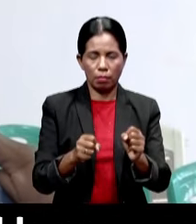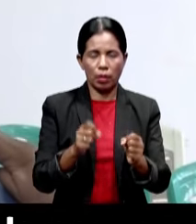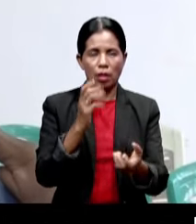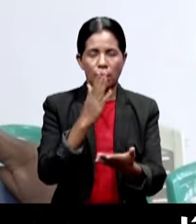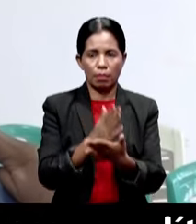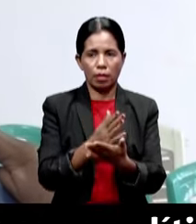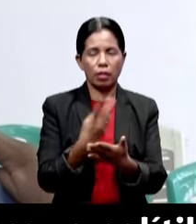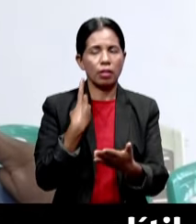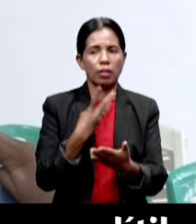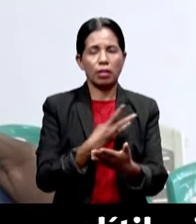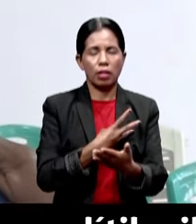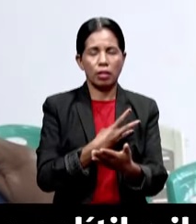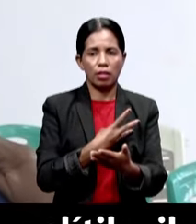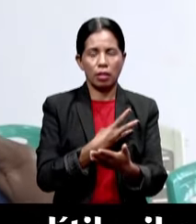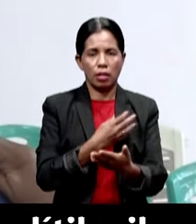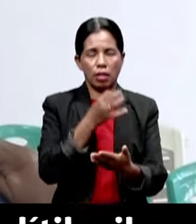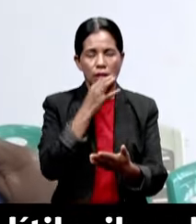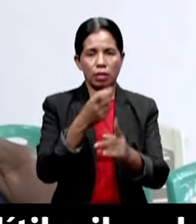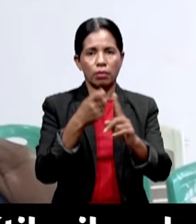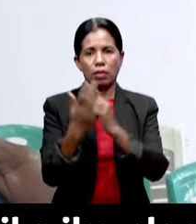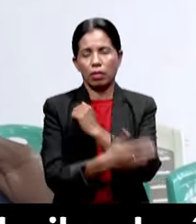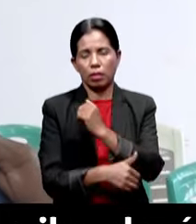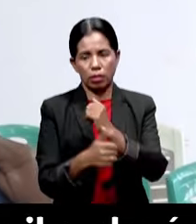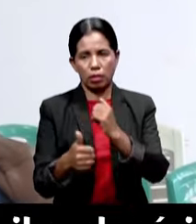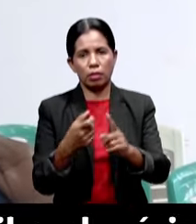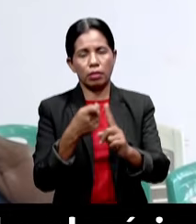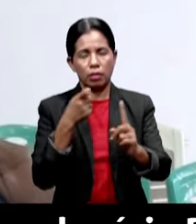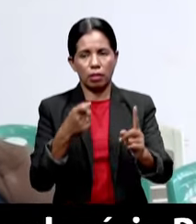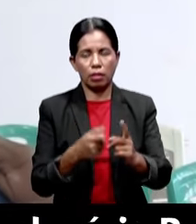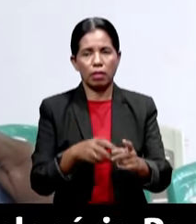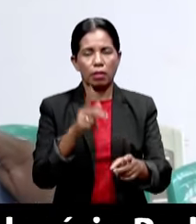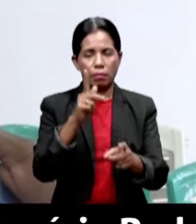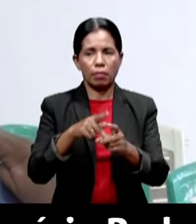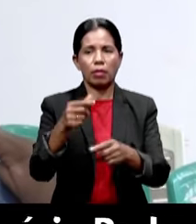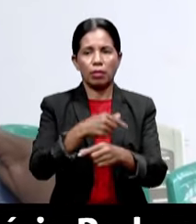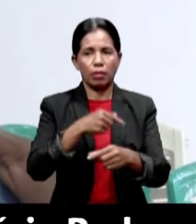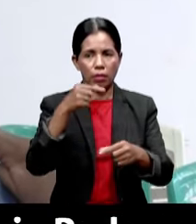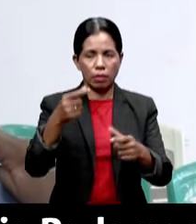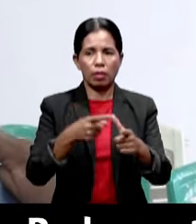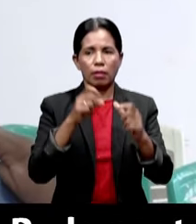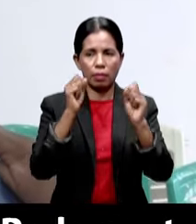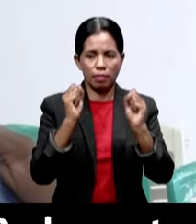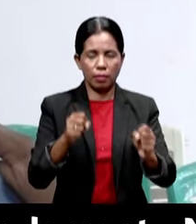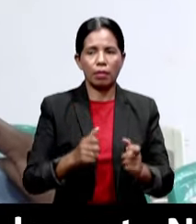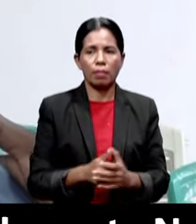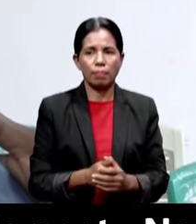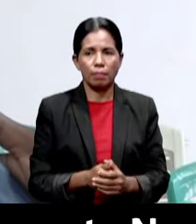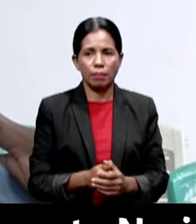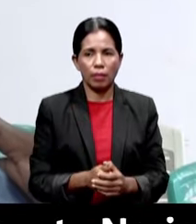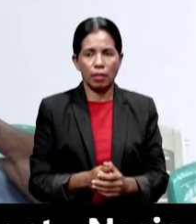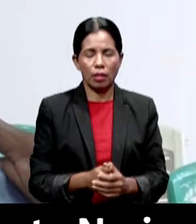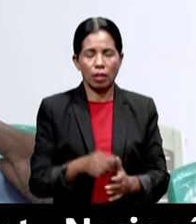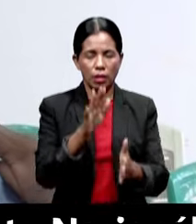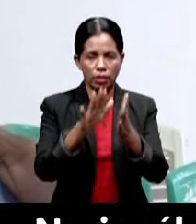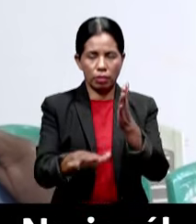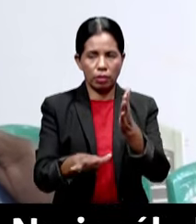tenha dependência para o fundo ser a maiúsi mina no gas ninia no mos pele minimizona quando